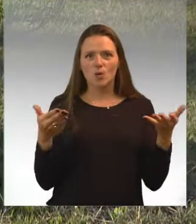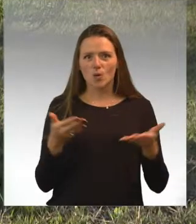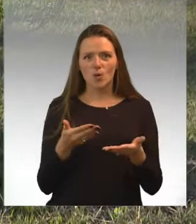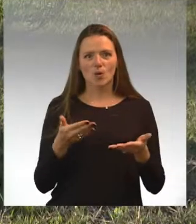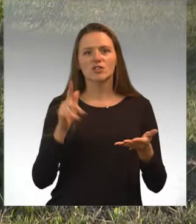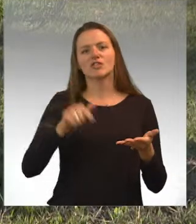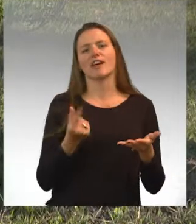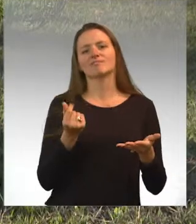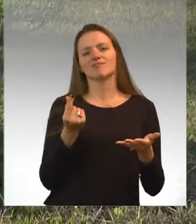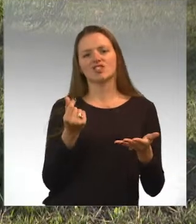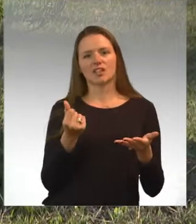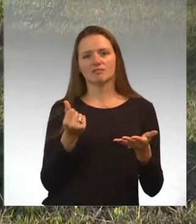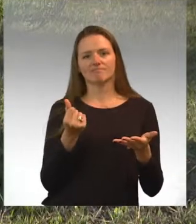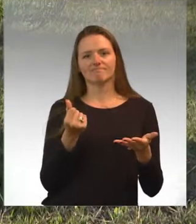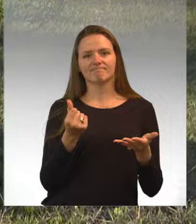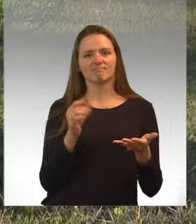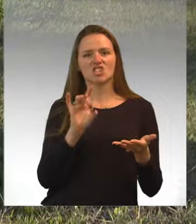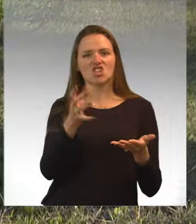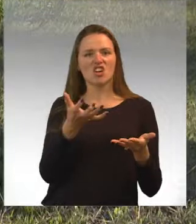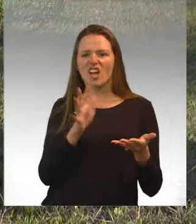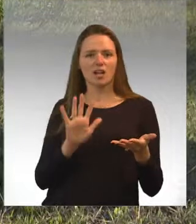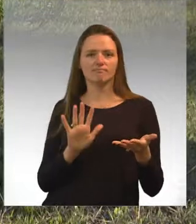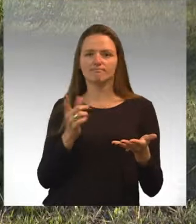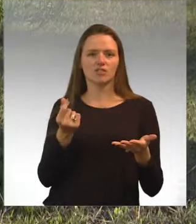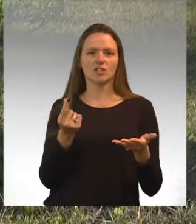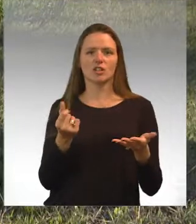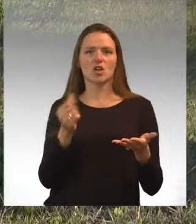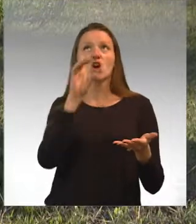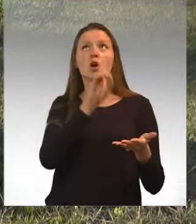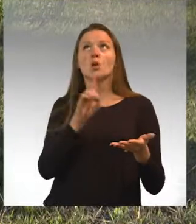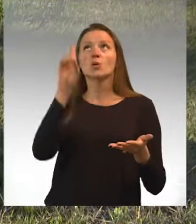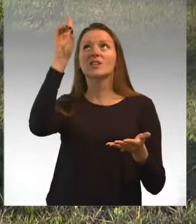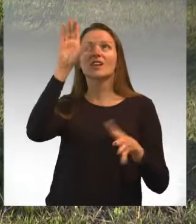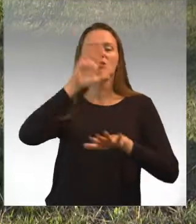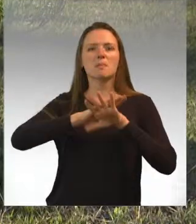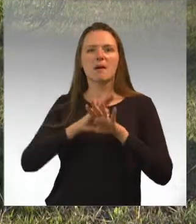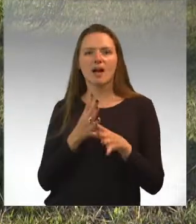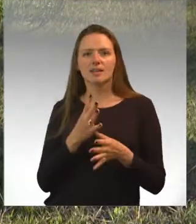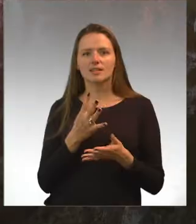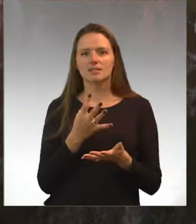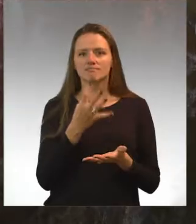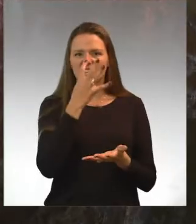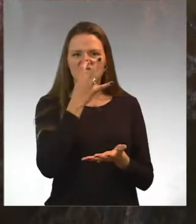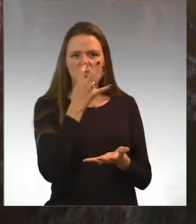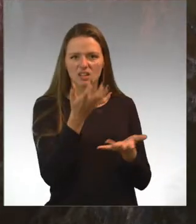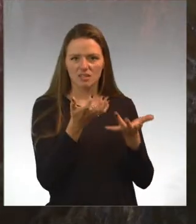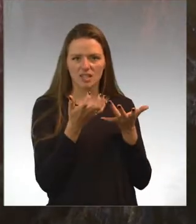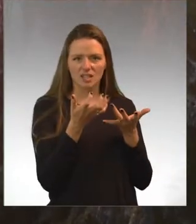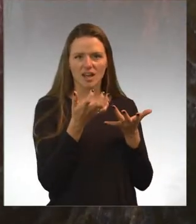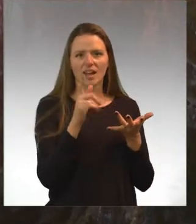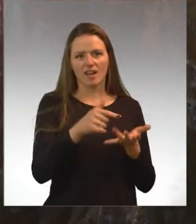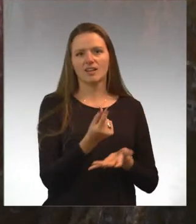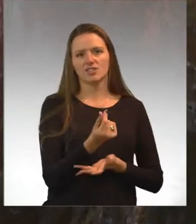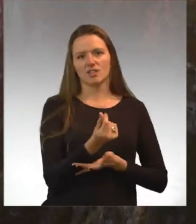dinheiro. O Deus mais venerado hoje em dia é o dinheiro.